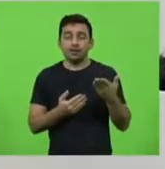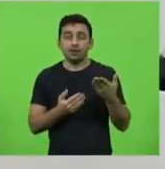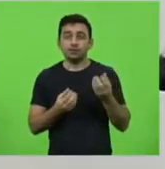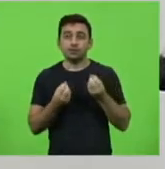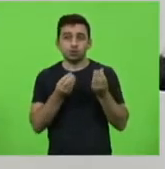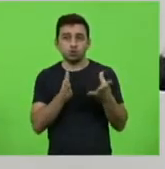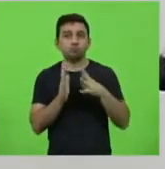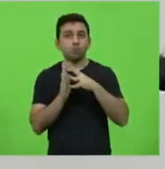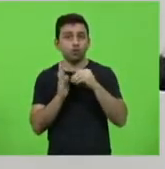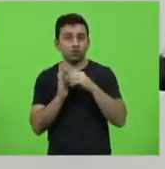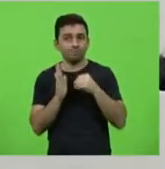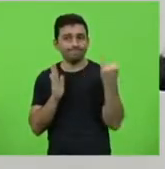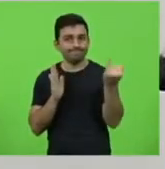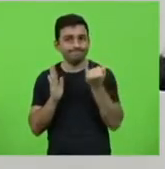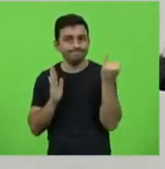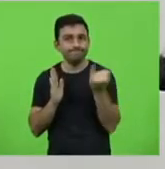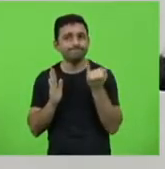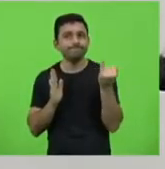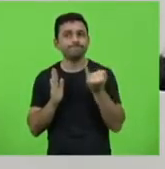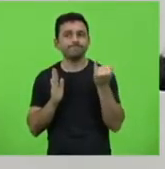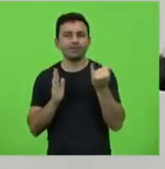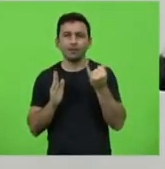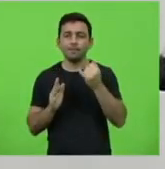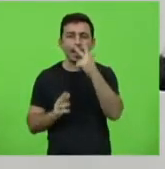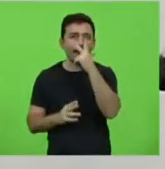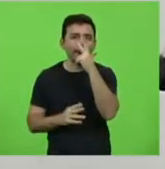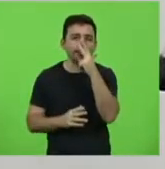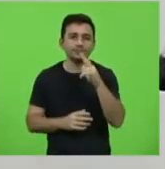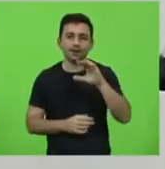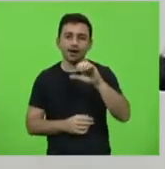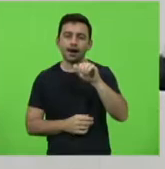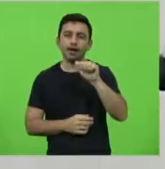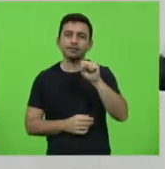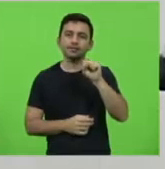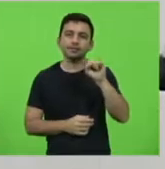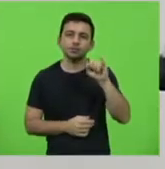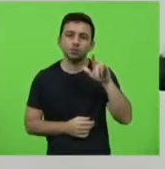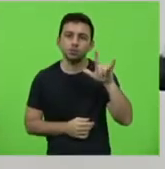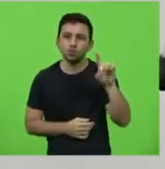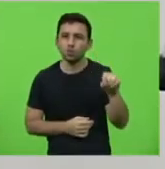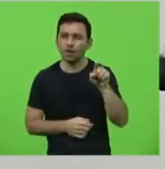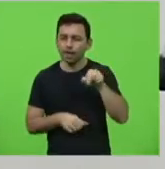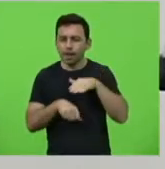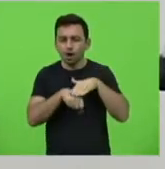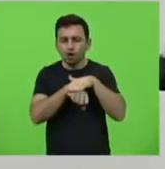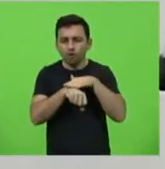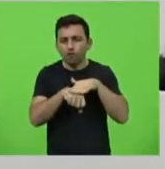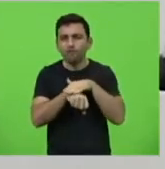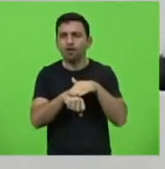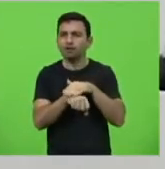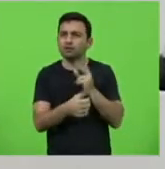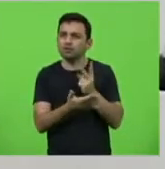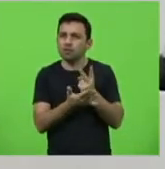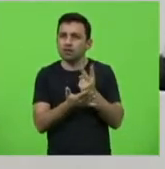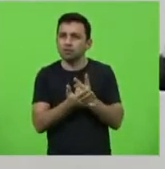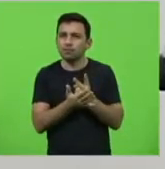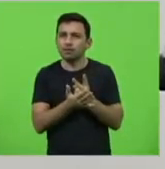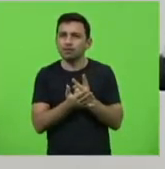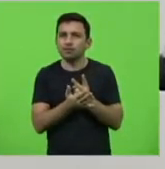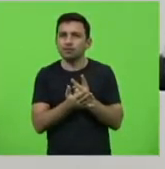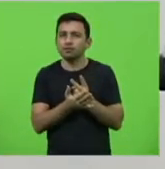pouco desse do Cacildo Maldaner, da conversa, de saber receber